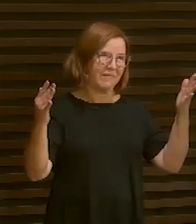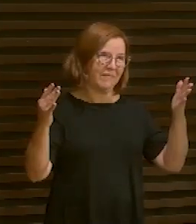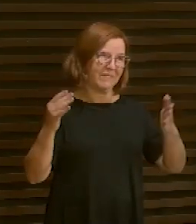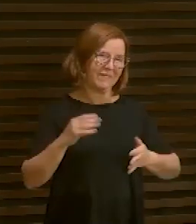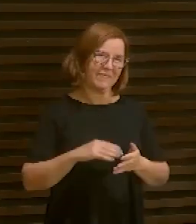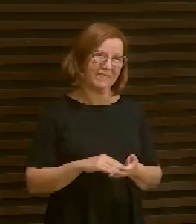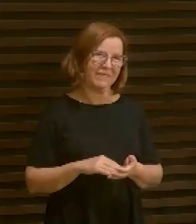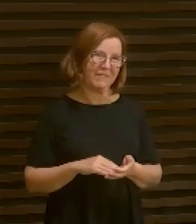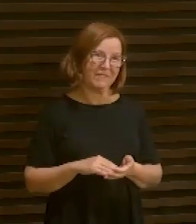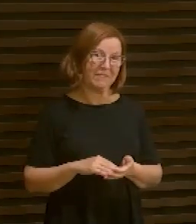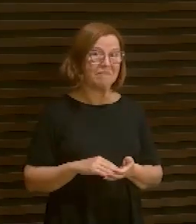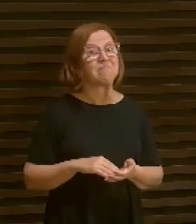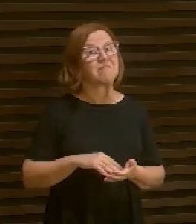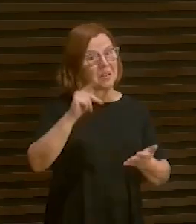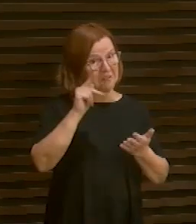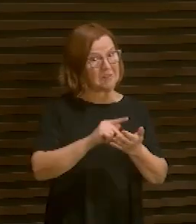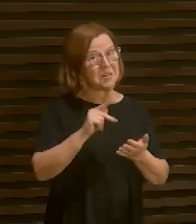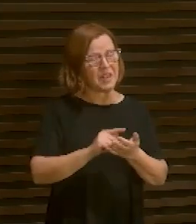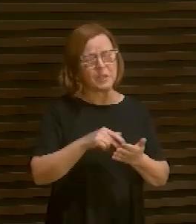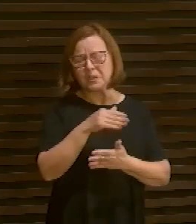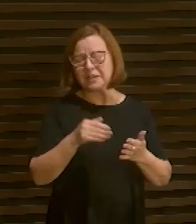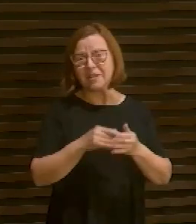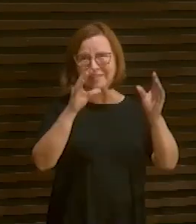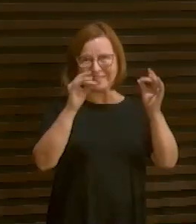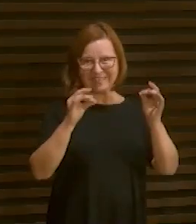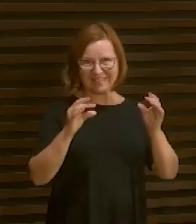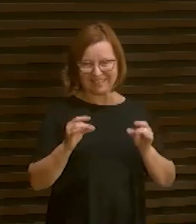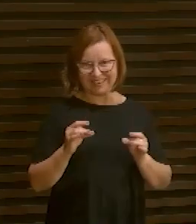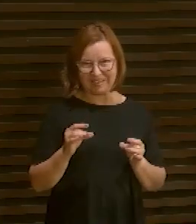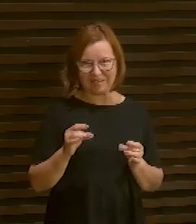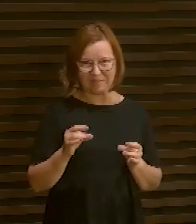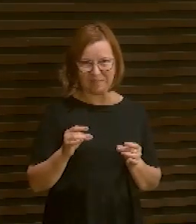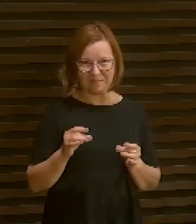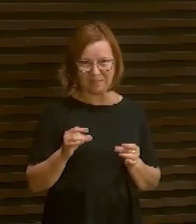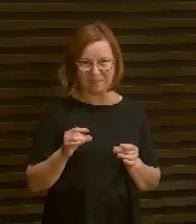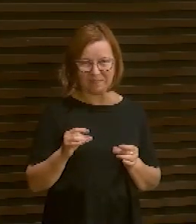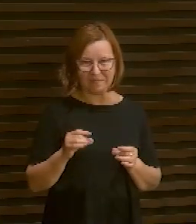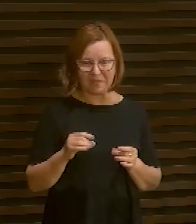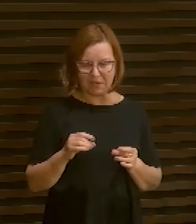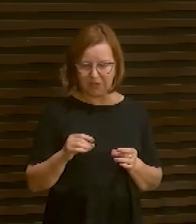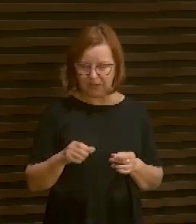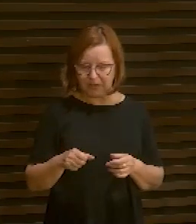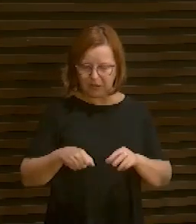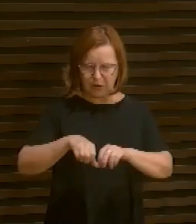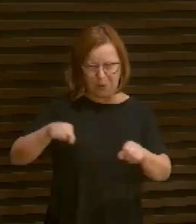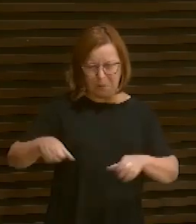tornaram-se reais todos os detalhes do pauzinho onde se põe a bola